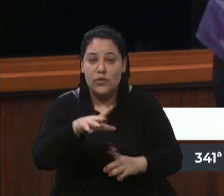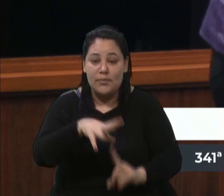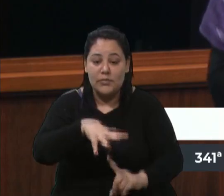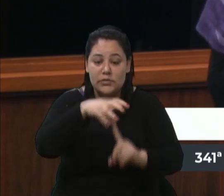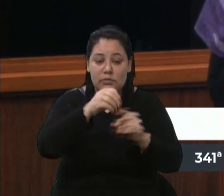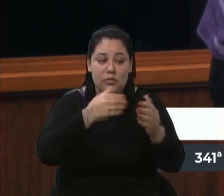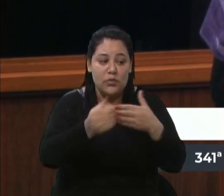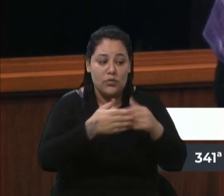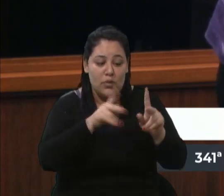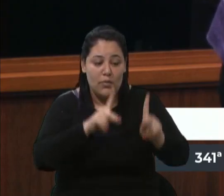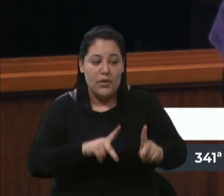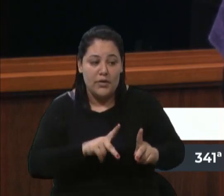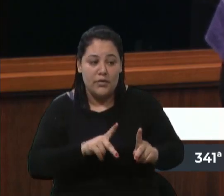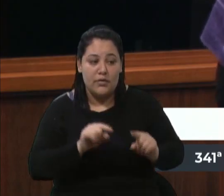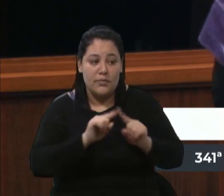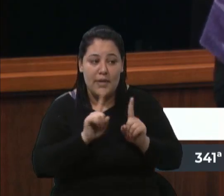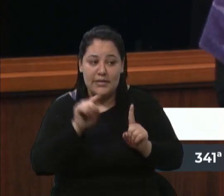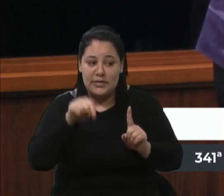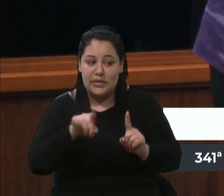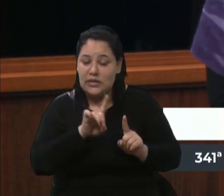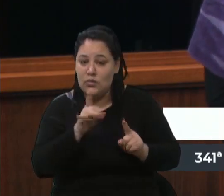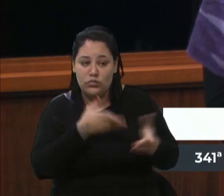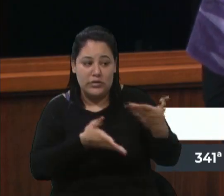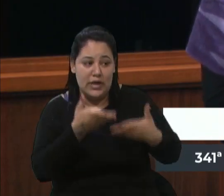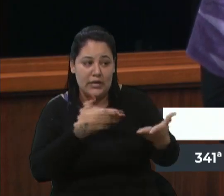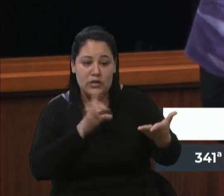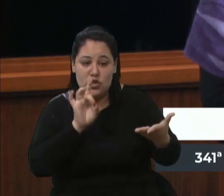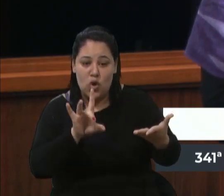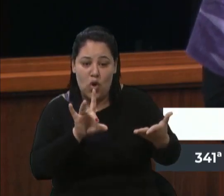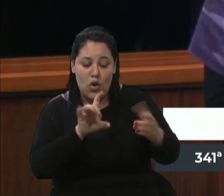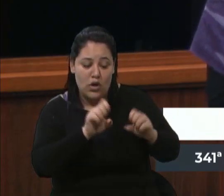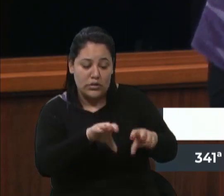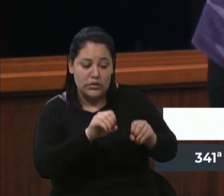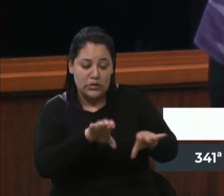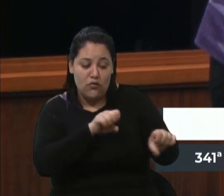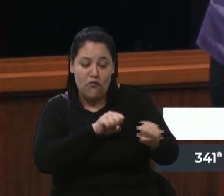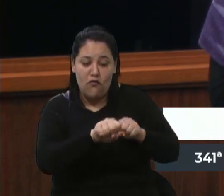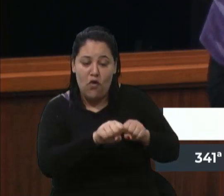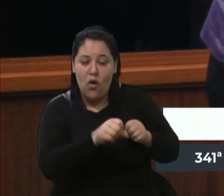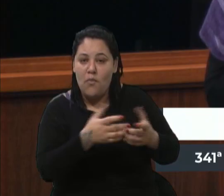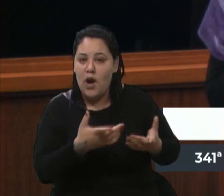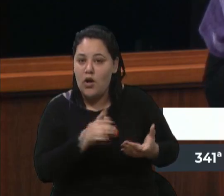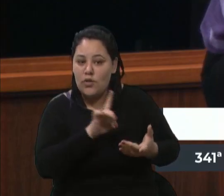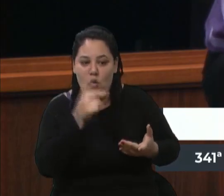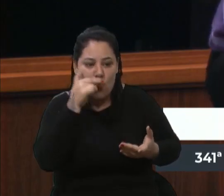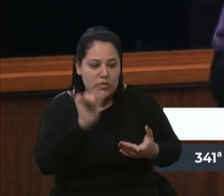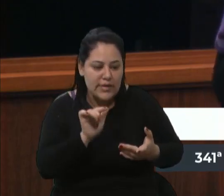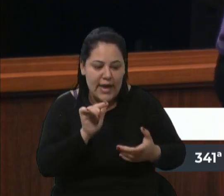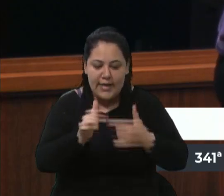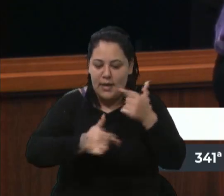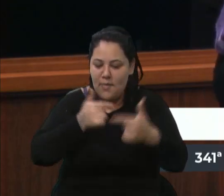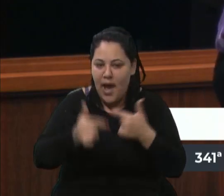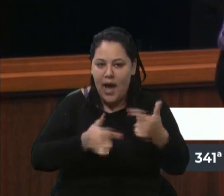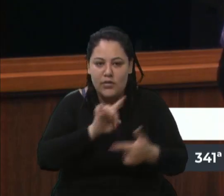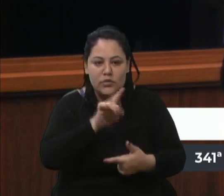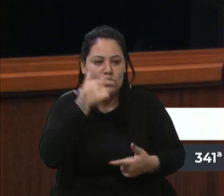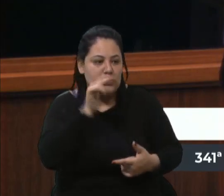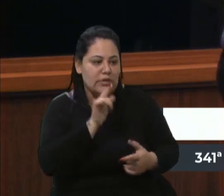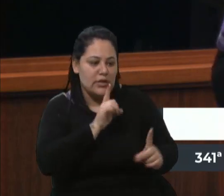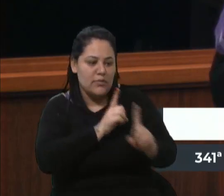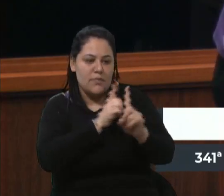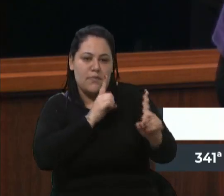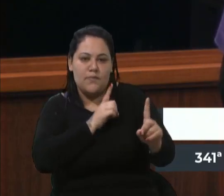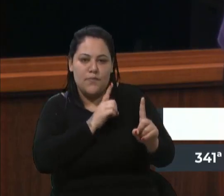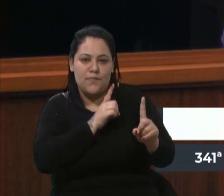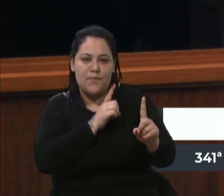aqui não se trata só da educação formal, que realmente tu não consegue um trabalho, tu não consegue um emprego, se tu não tem um ensino